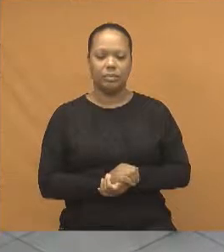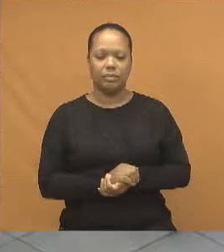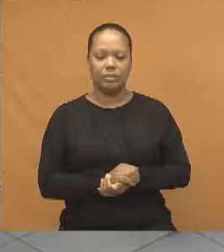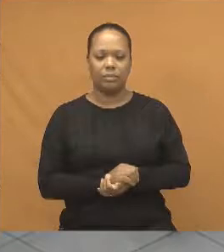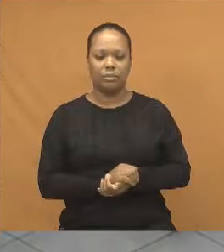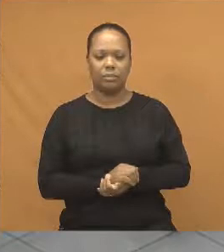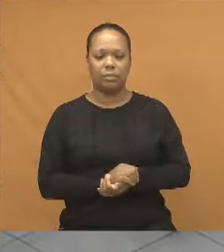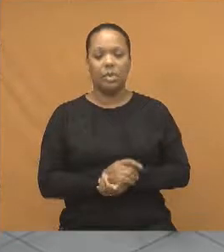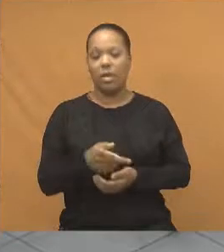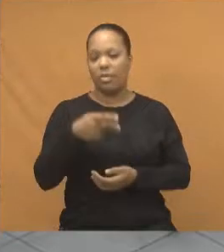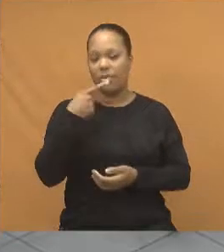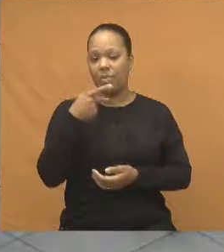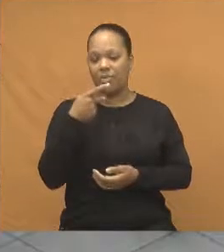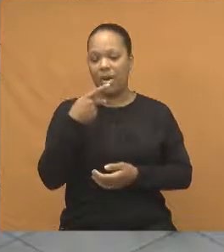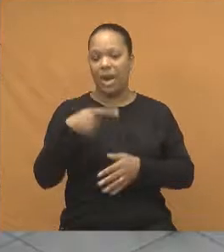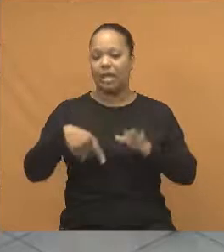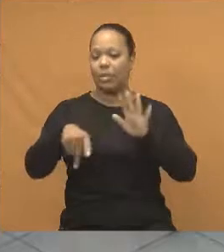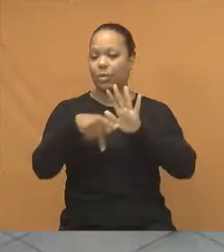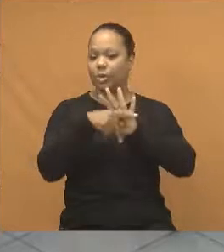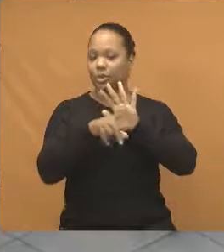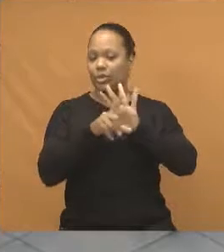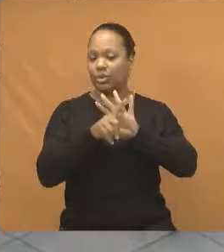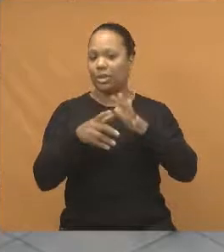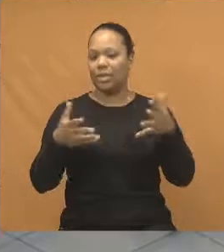Quero falar um pouquinho aqui do nosso projeto.